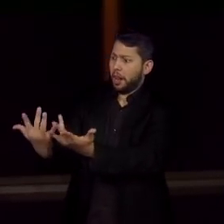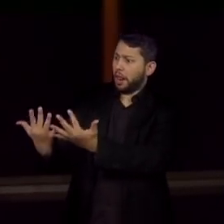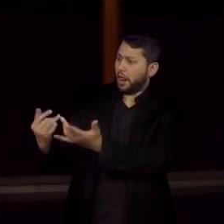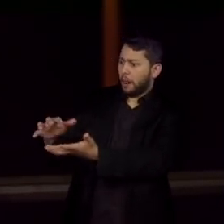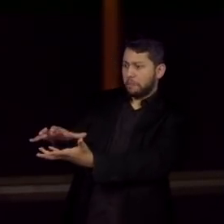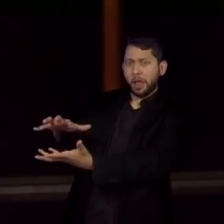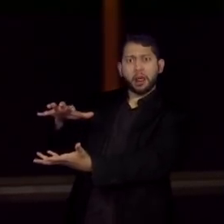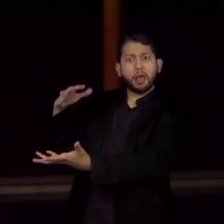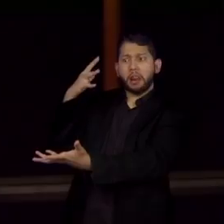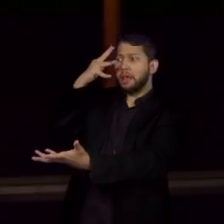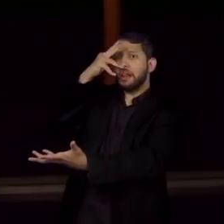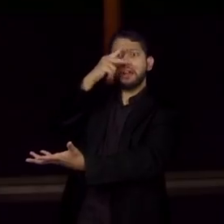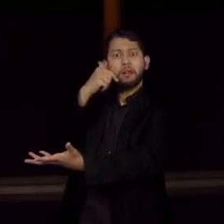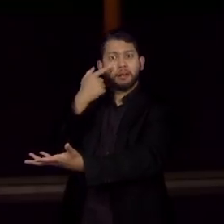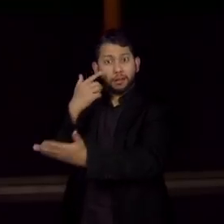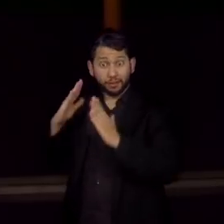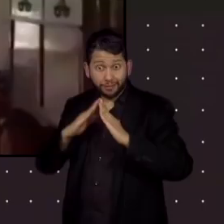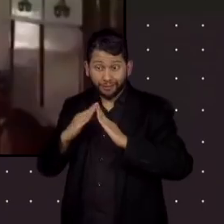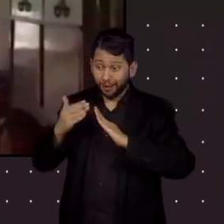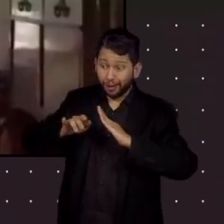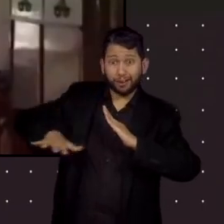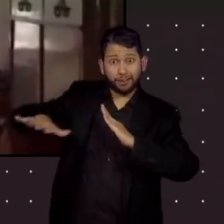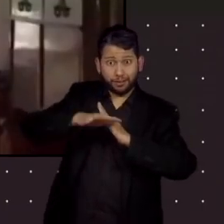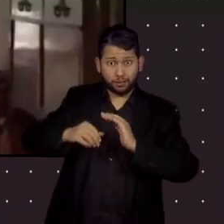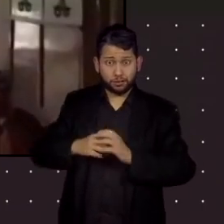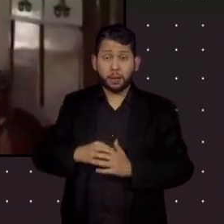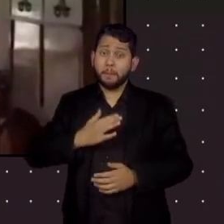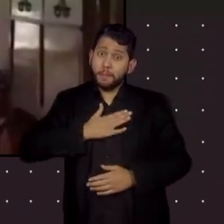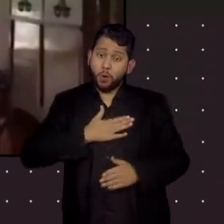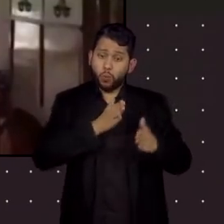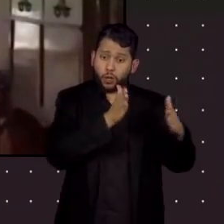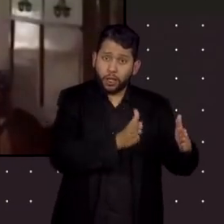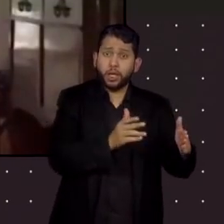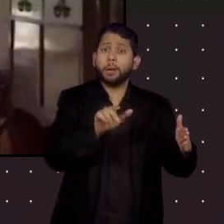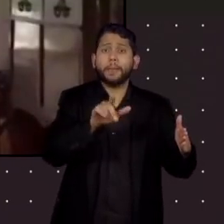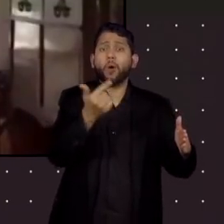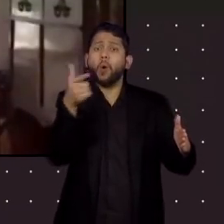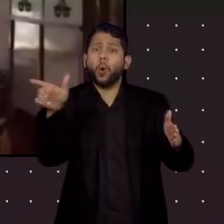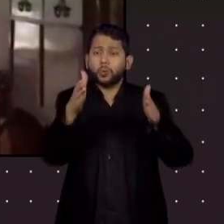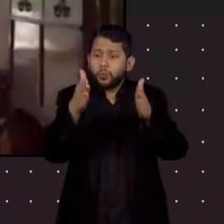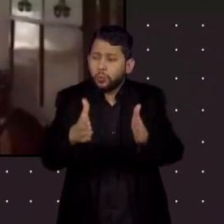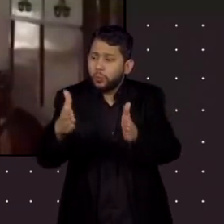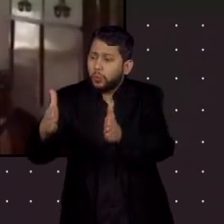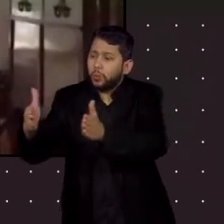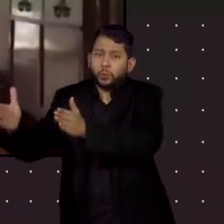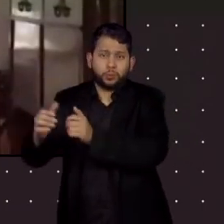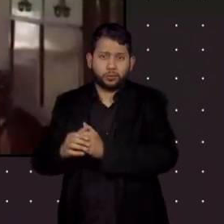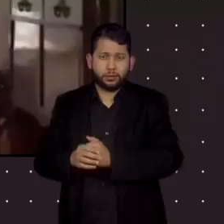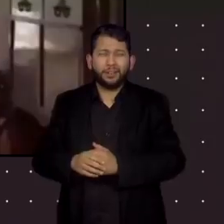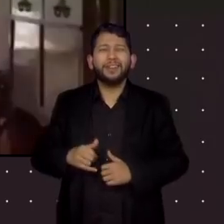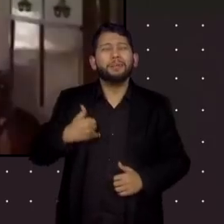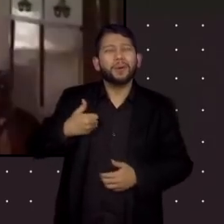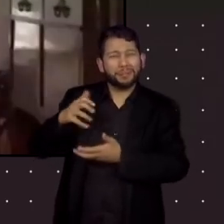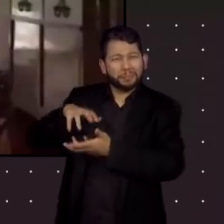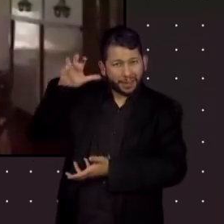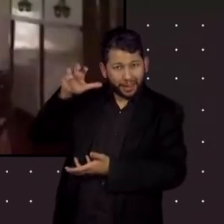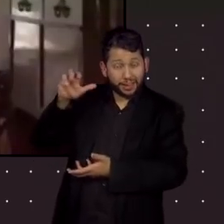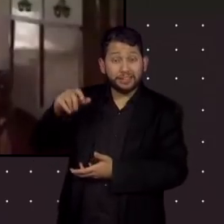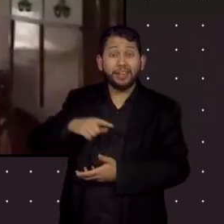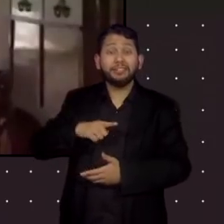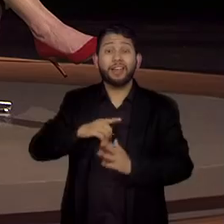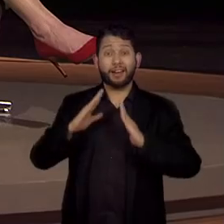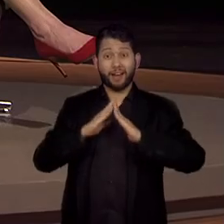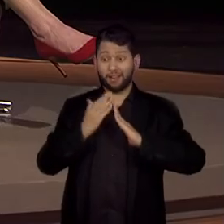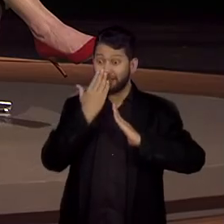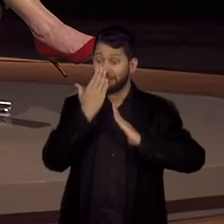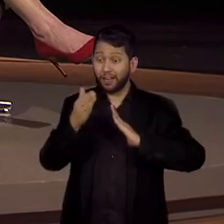imensos no fundo do quintal, e cada um tinha o seu canteiro. E eu tinha, meus irmãos mais velhos tinham na varanda de casa,